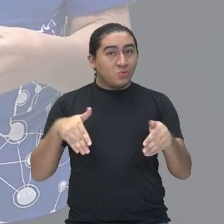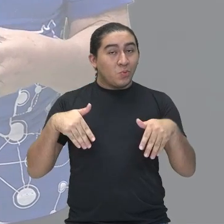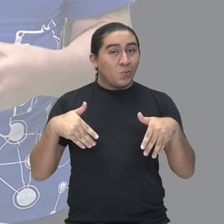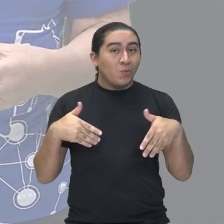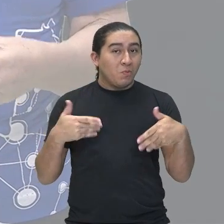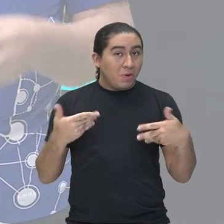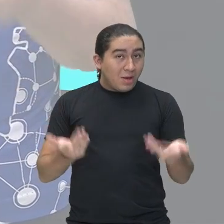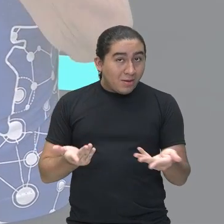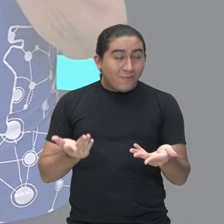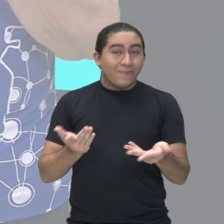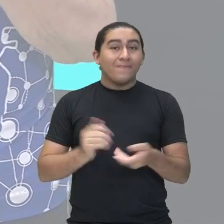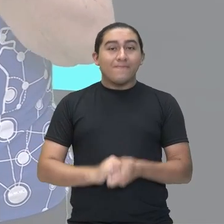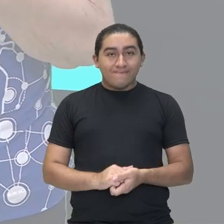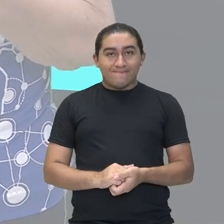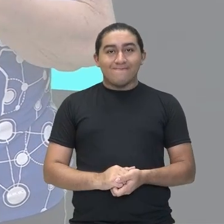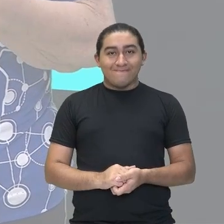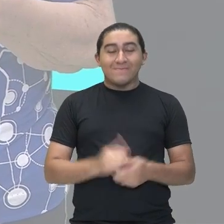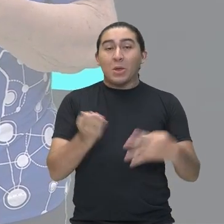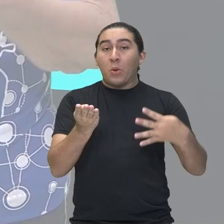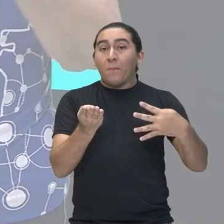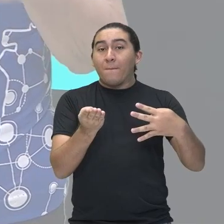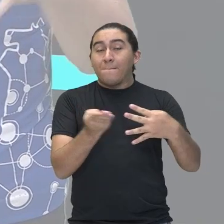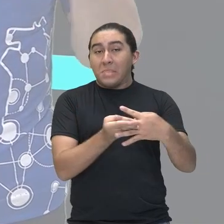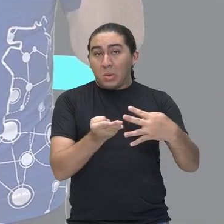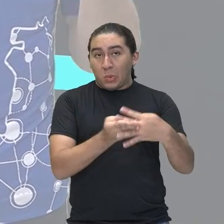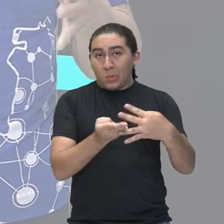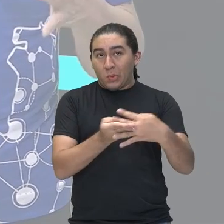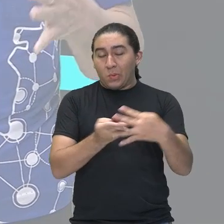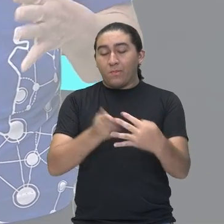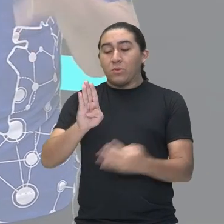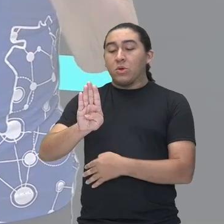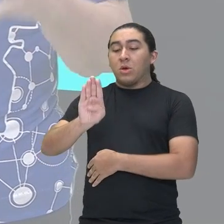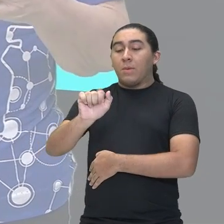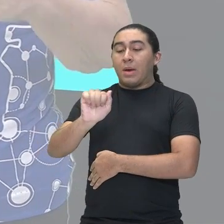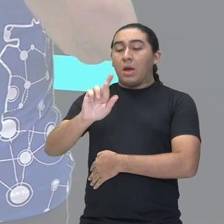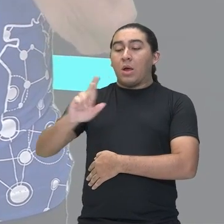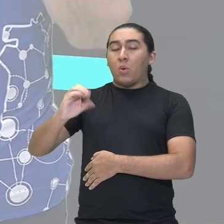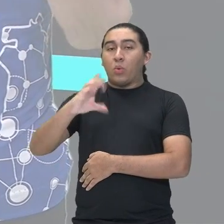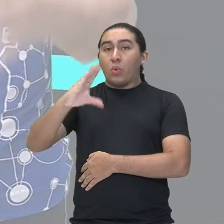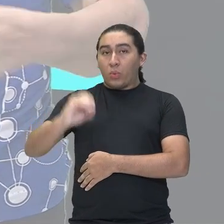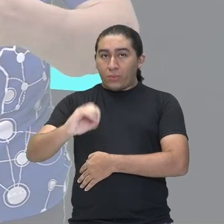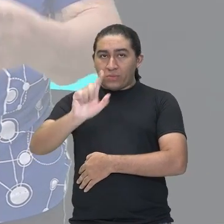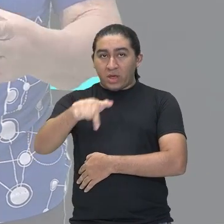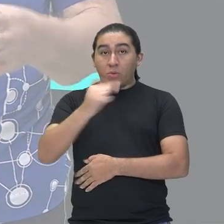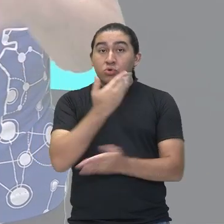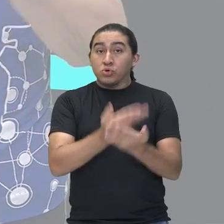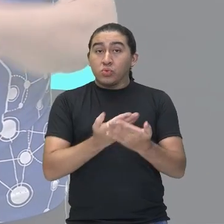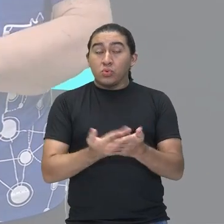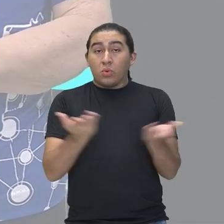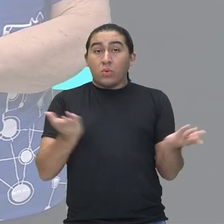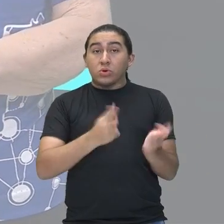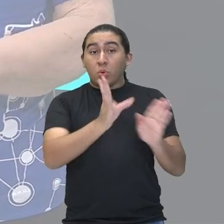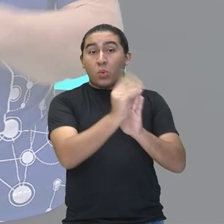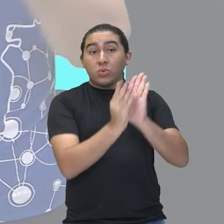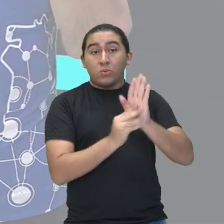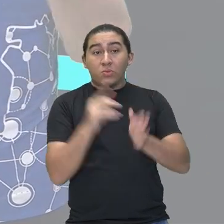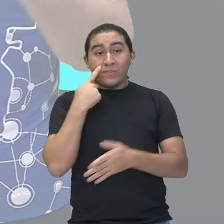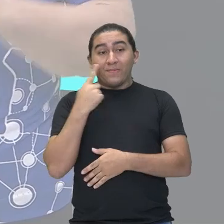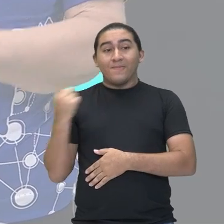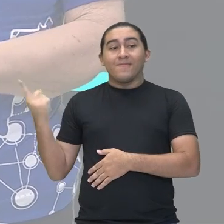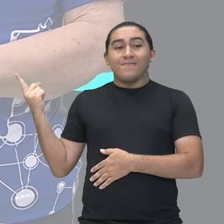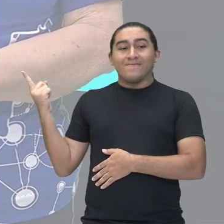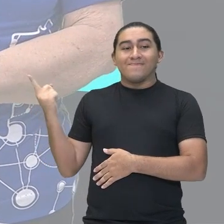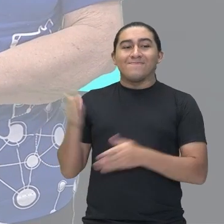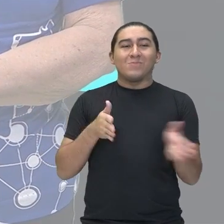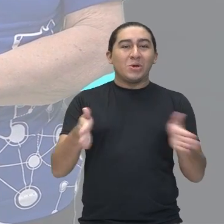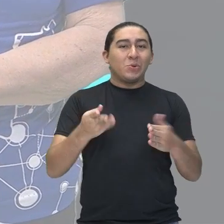da literatura barroca. Então, o que nós vamos estudar hoje e rever hoje é sobre o